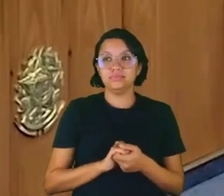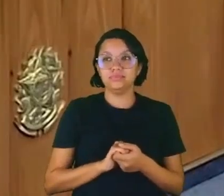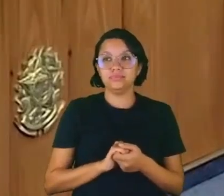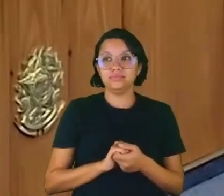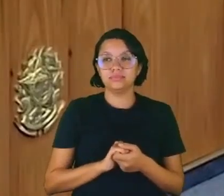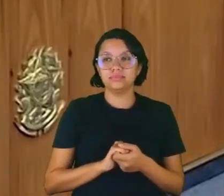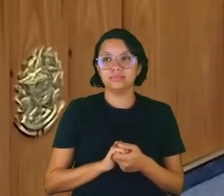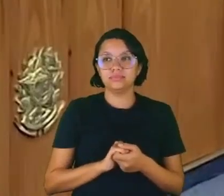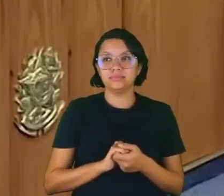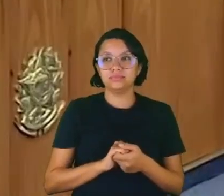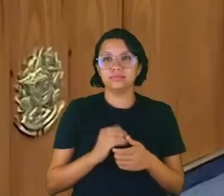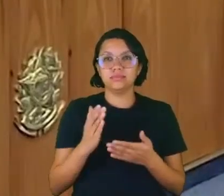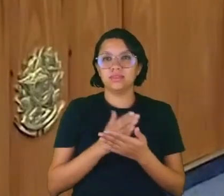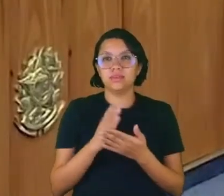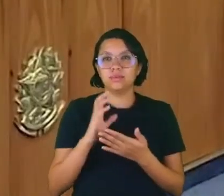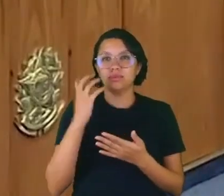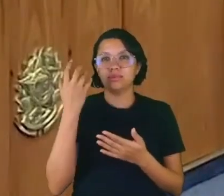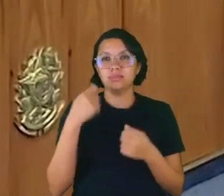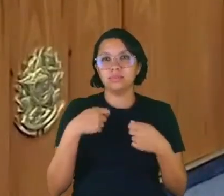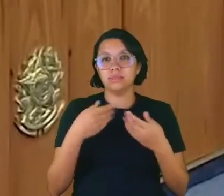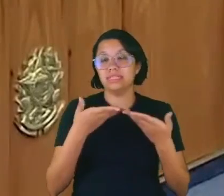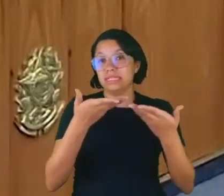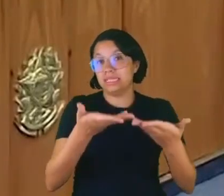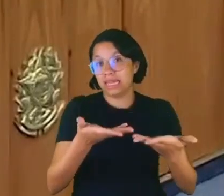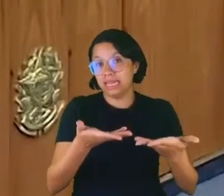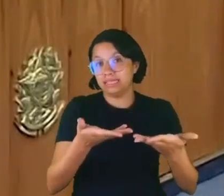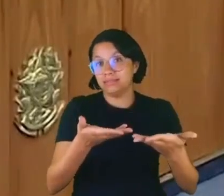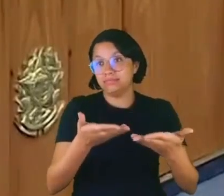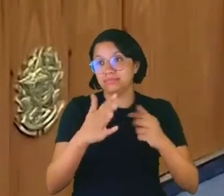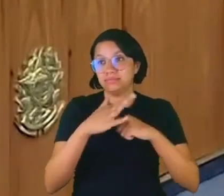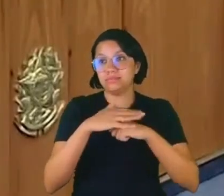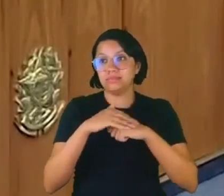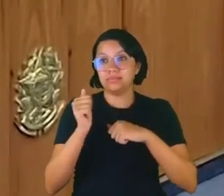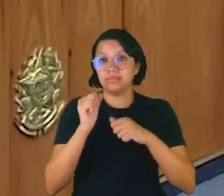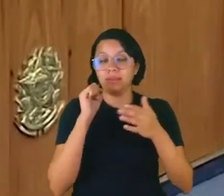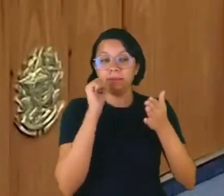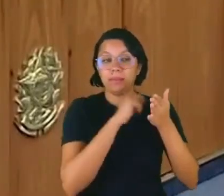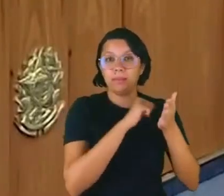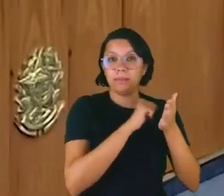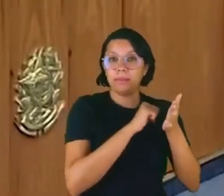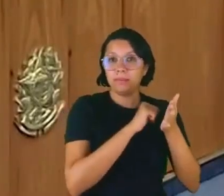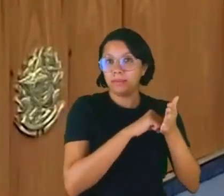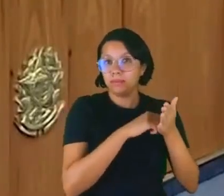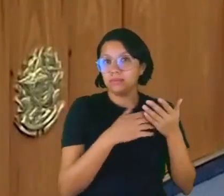Isso, Alguma solução precisa ser dada, não é? Chamaram aqui, bateram na nossa porta,